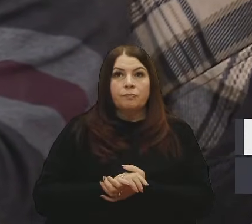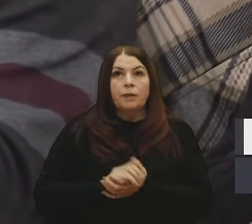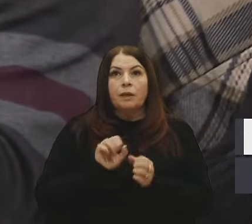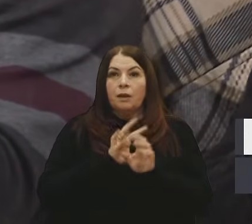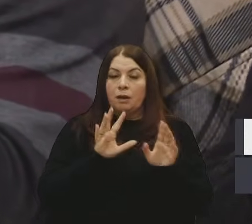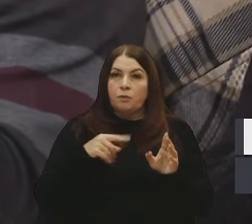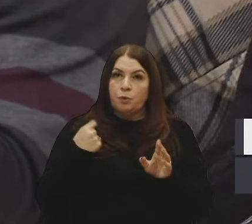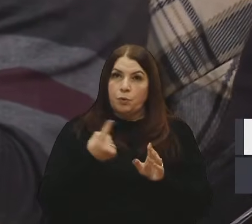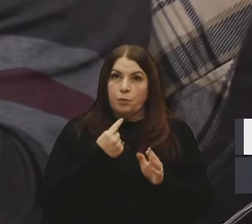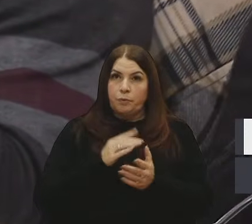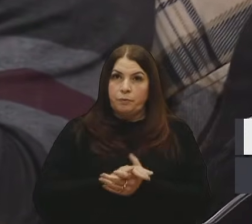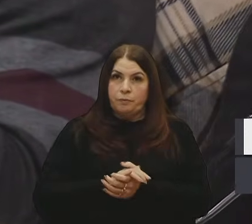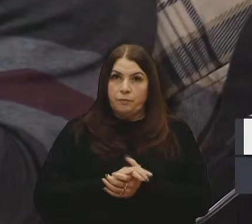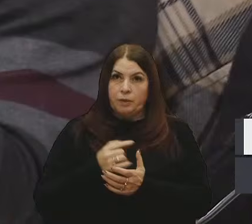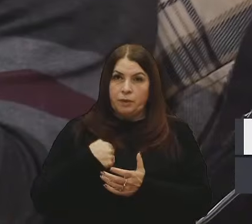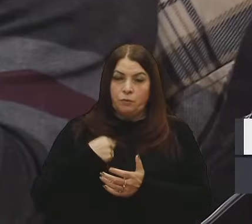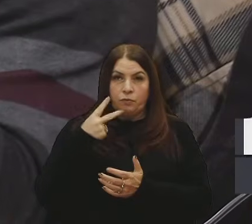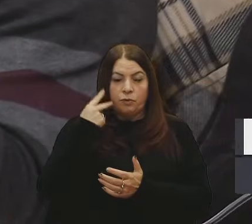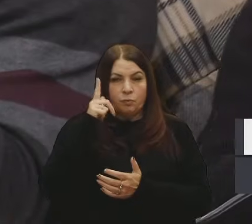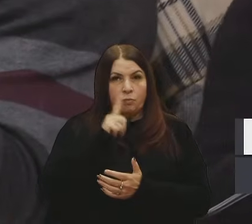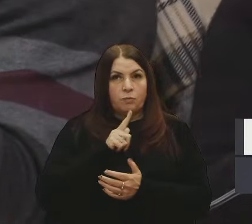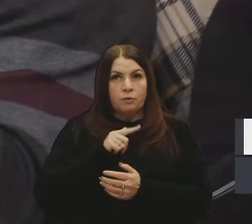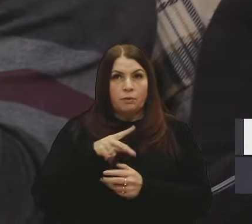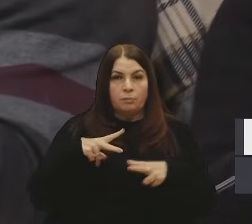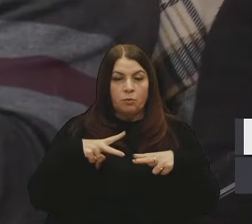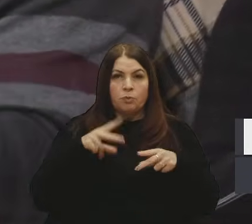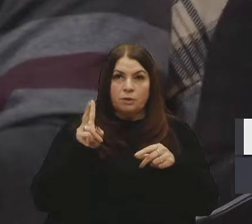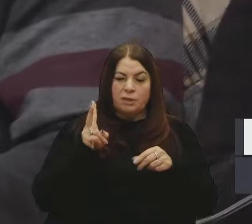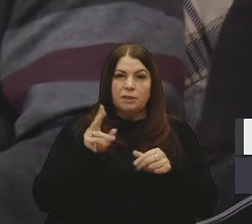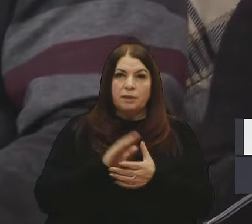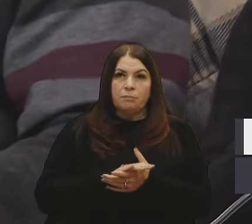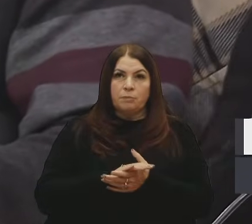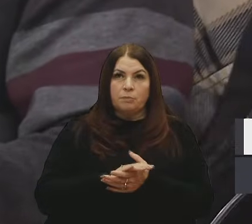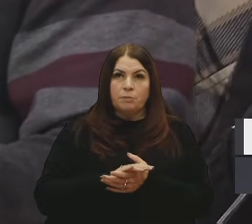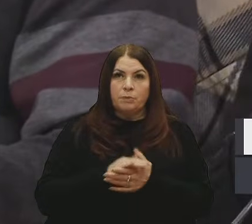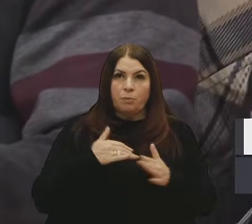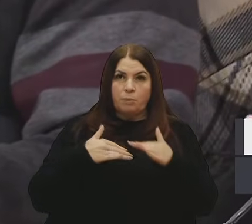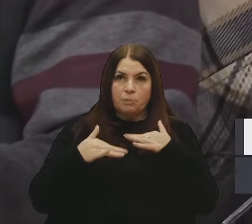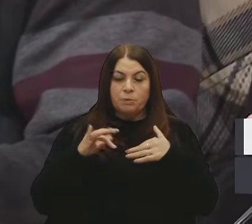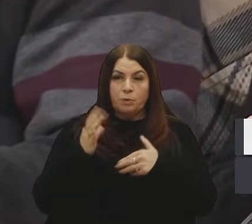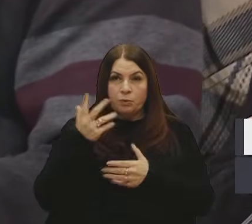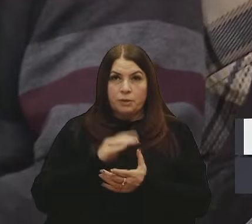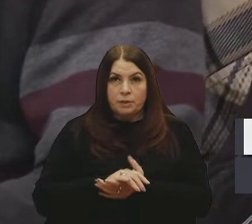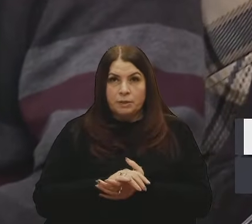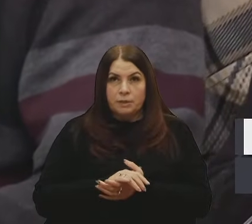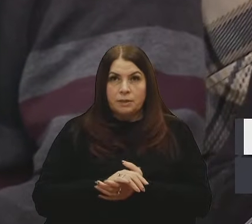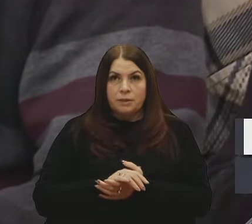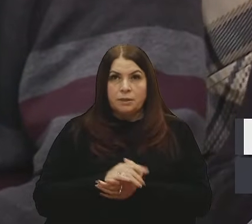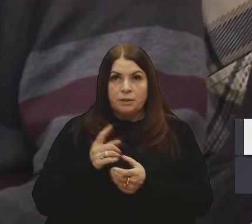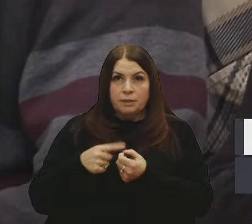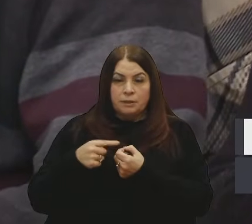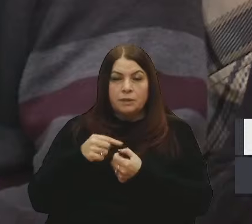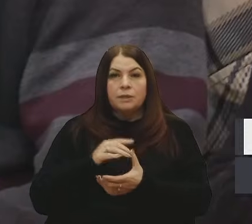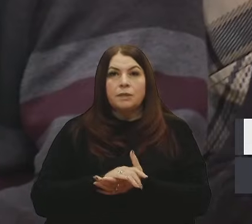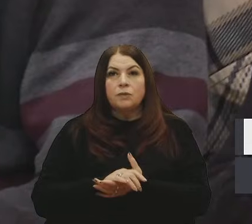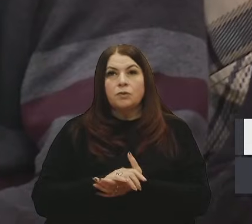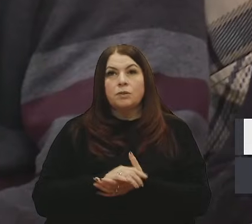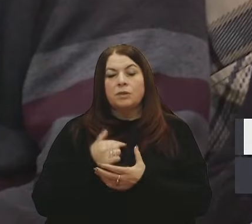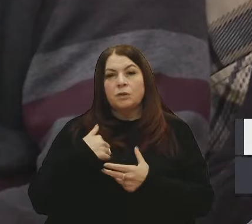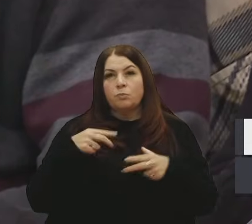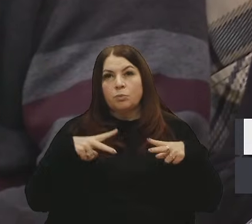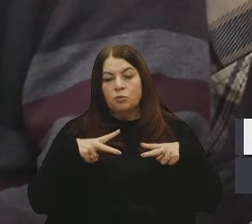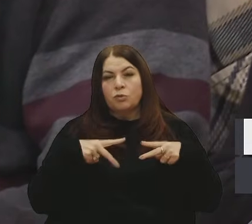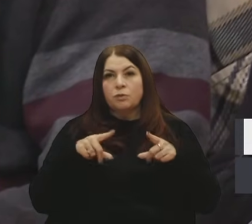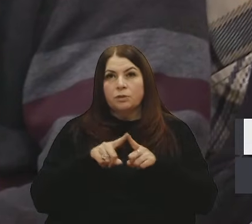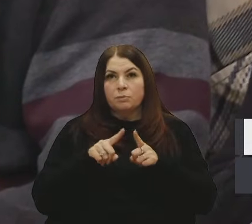que nós, né, e eu e o vereador Lucas particularmente, sempre estamos nas mobilizações que acontecem aqui na nossa cidade, e eu particularmente